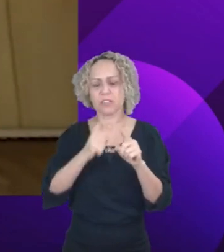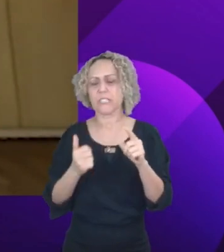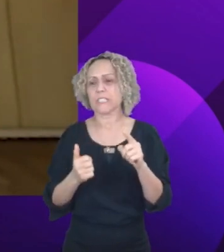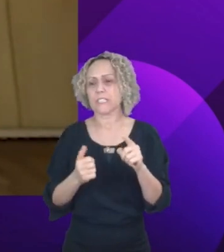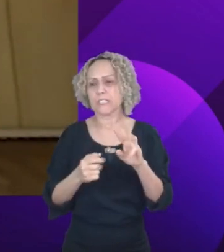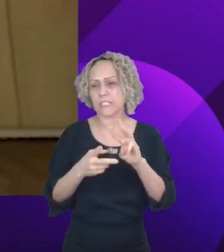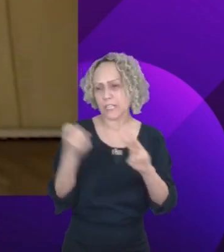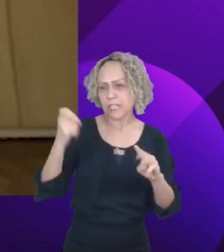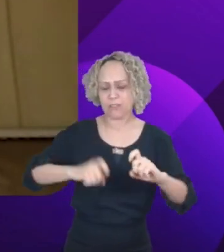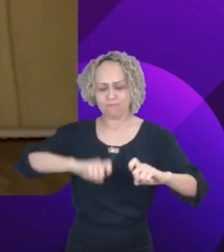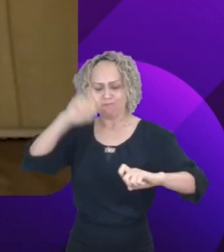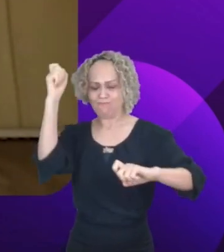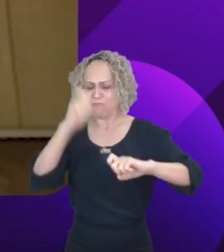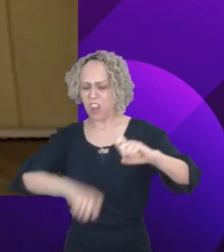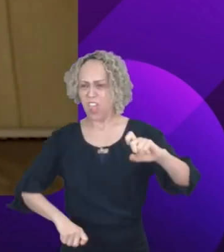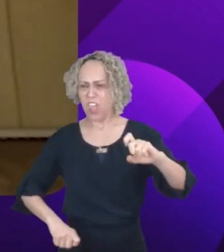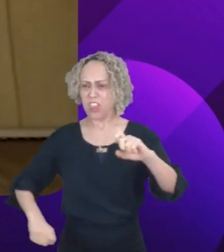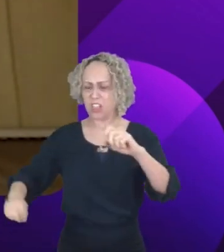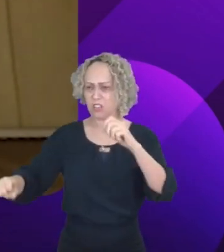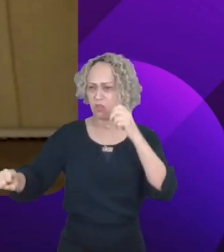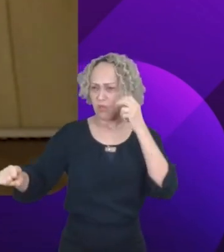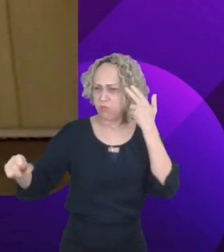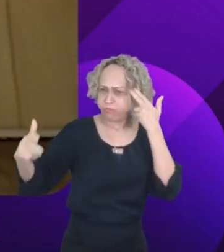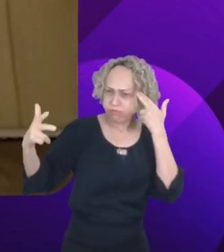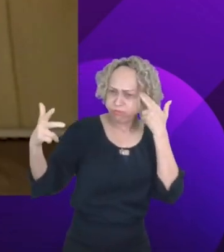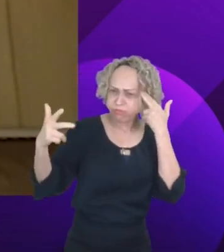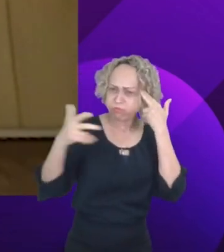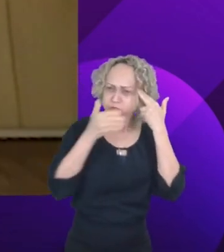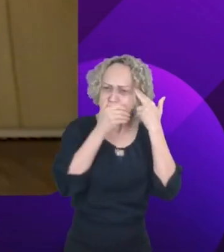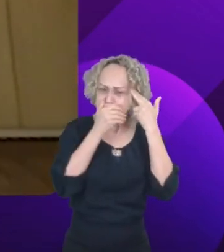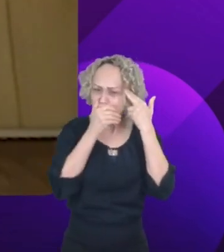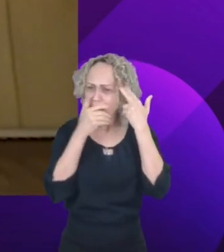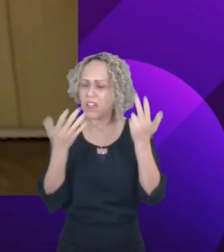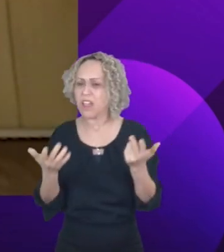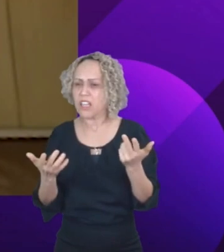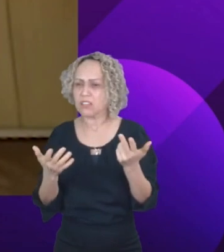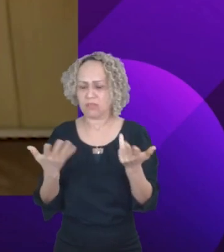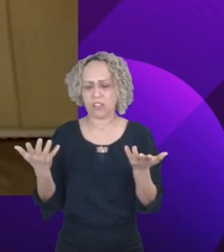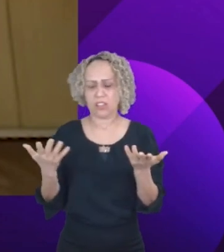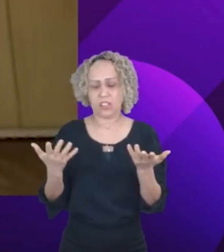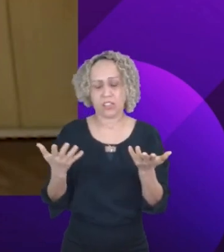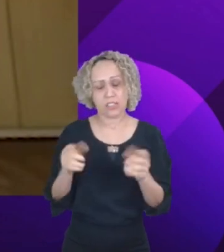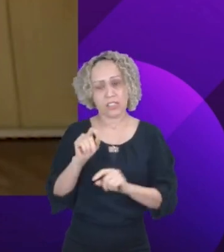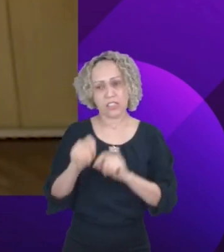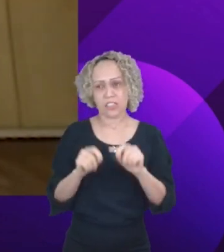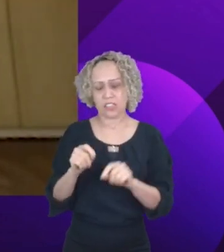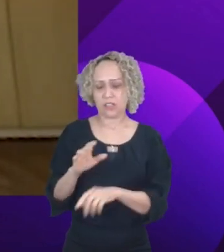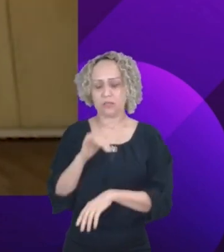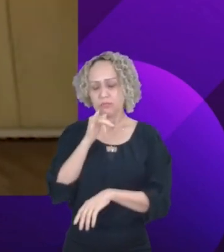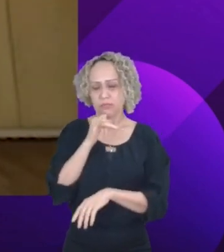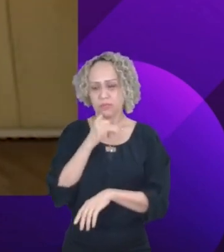que é a violência do sequestro, que é a violência da institucionalização do patriarcado, né, em relação a esses